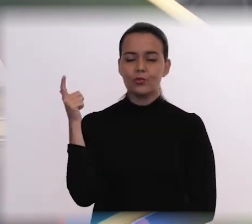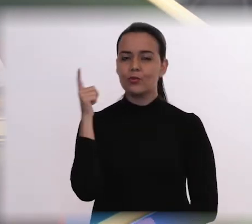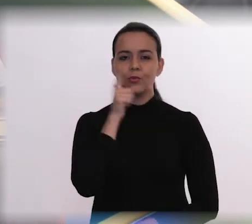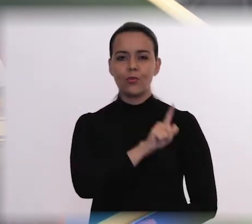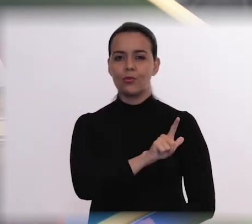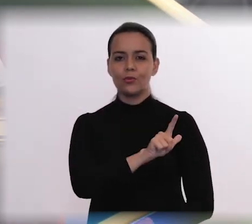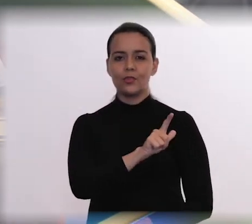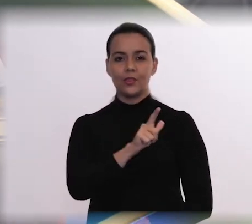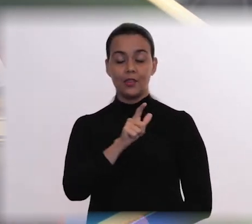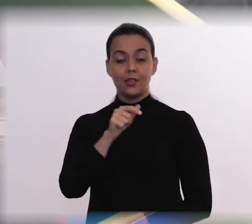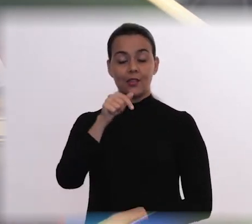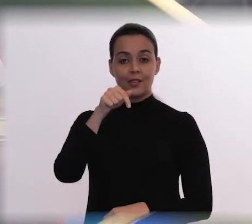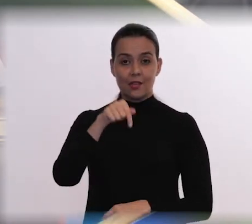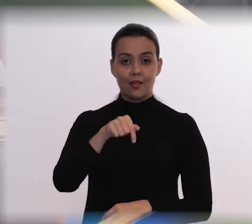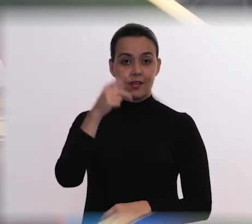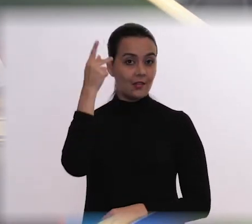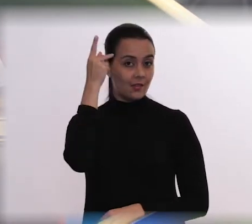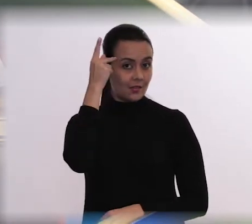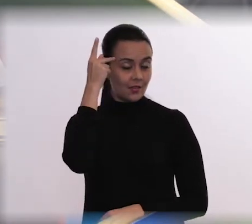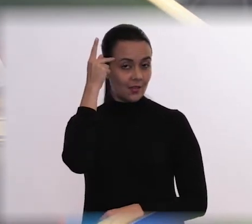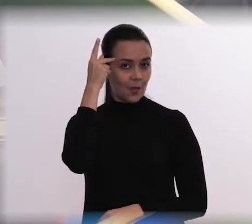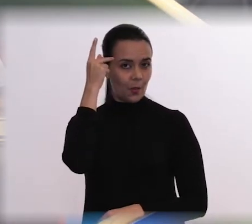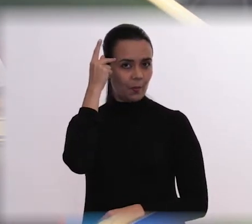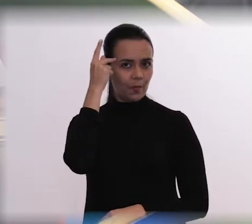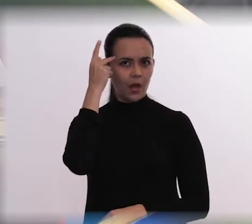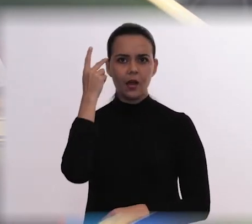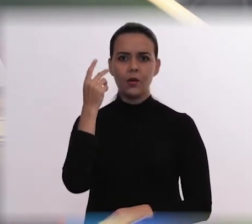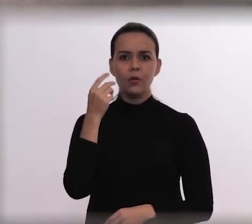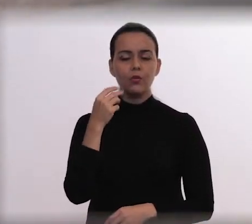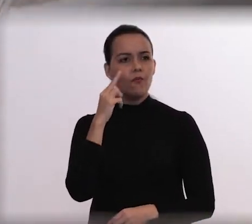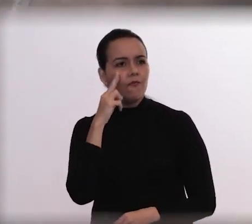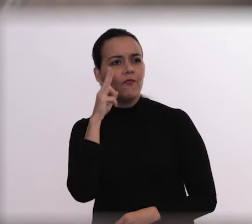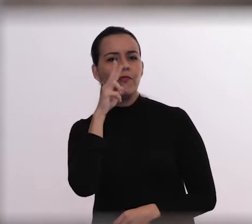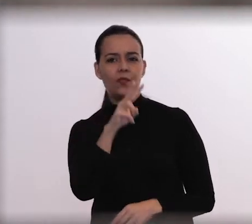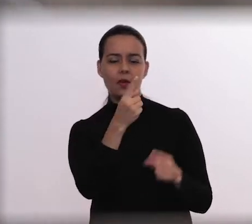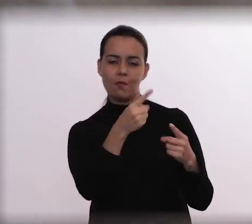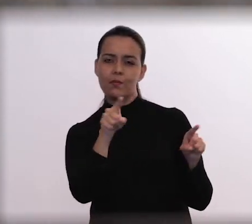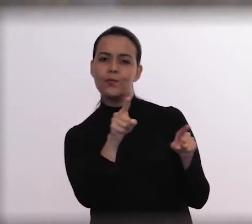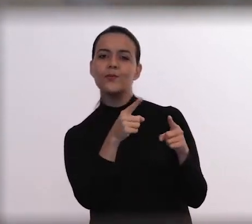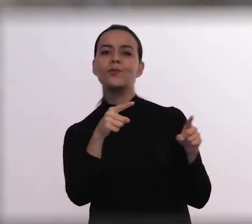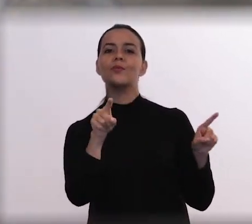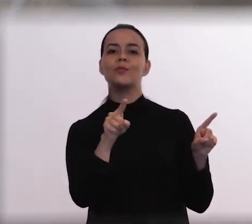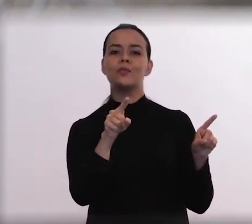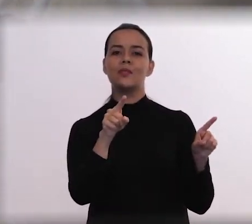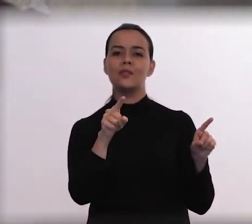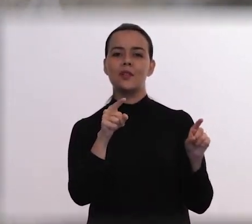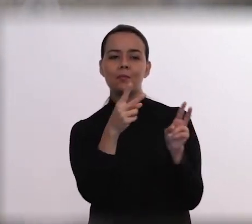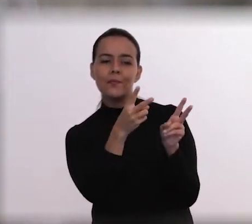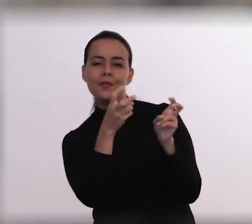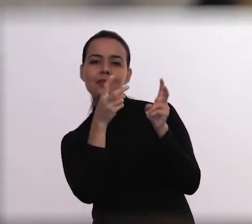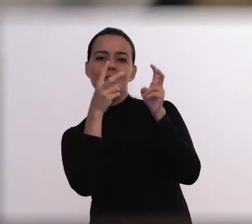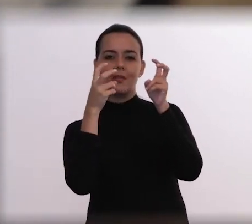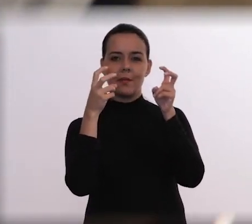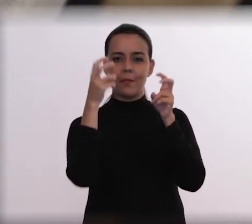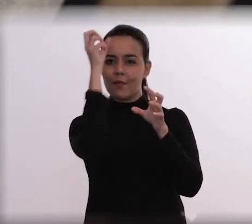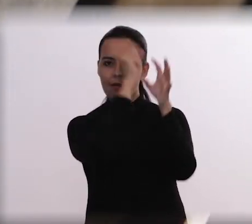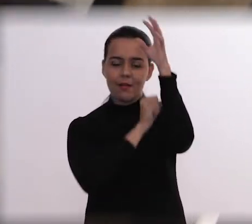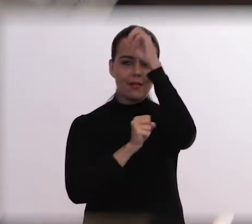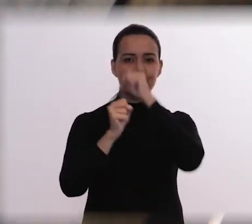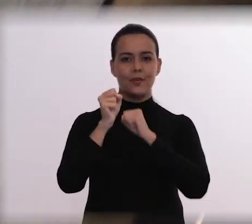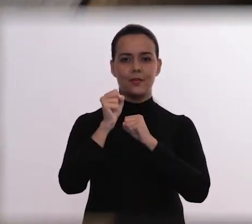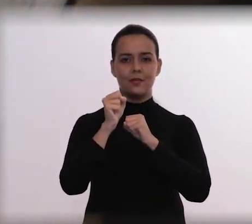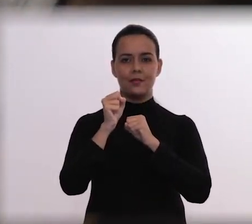de São Paulo tivesse acesso a uma música mais variada. E esta dedicação é